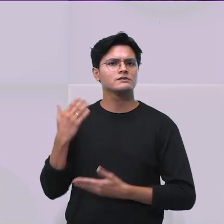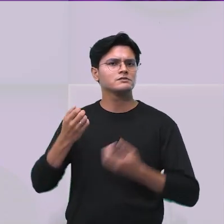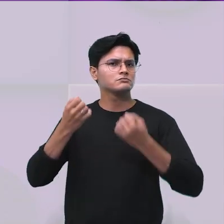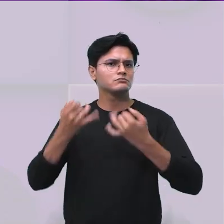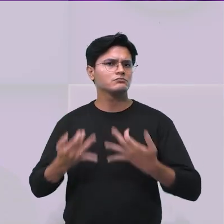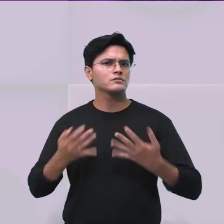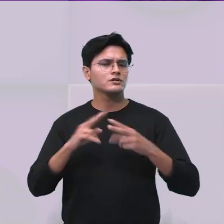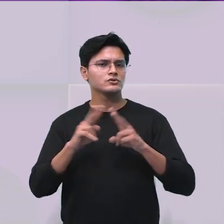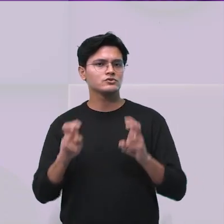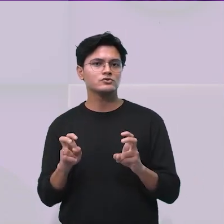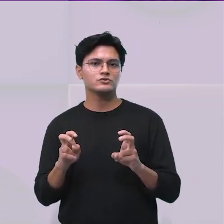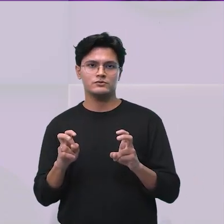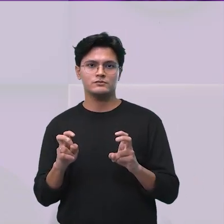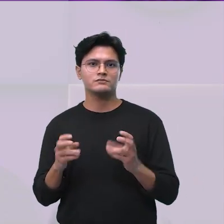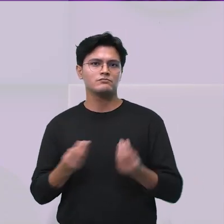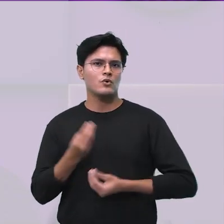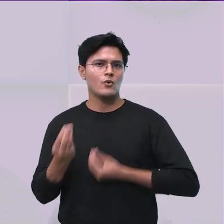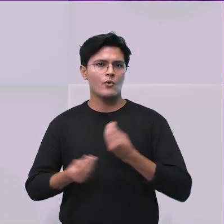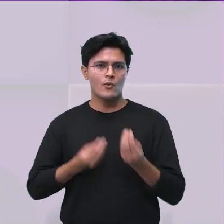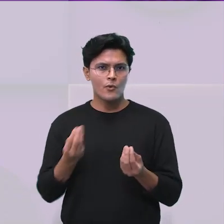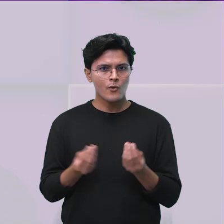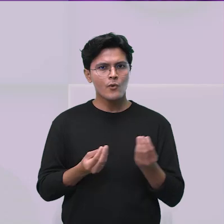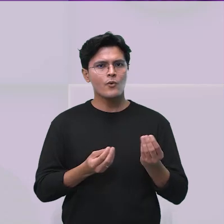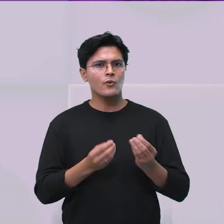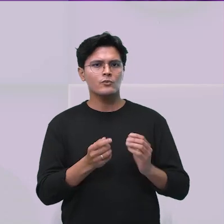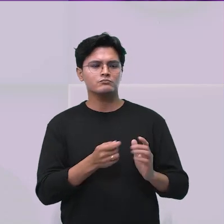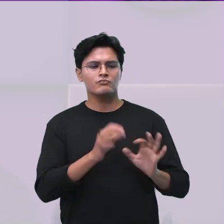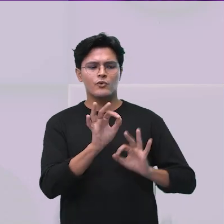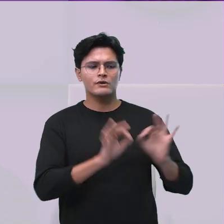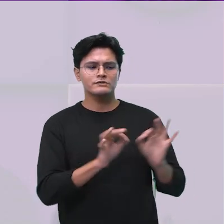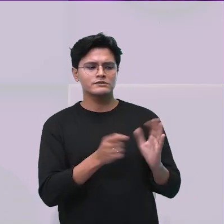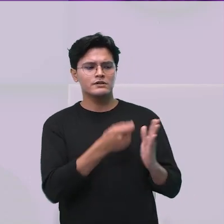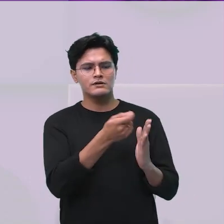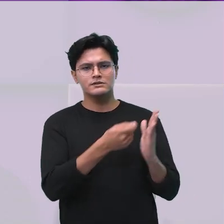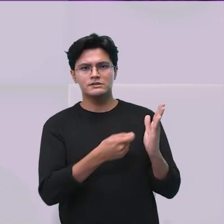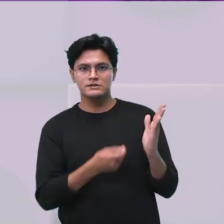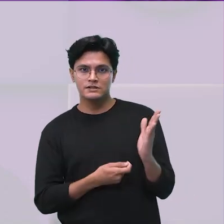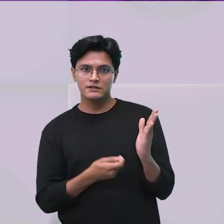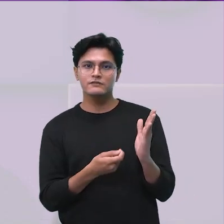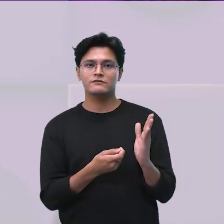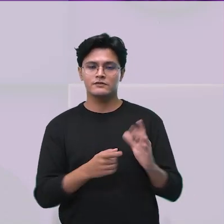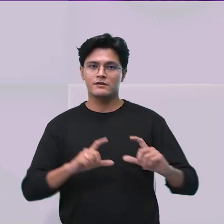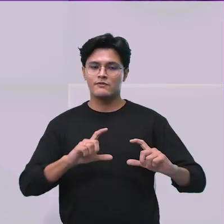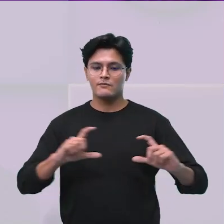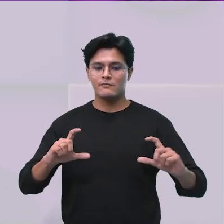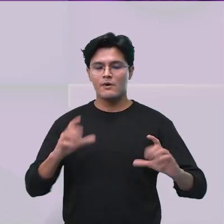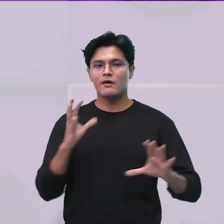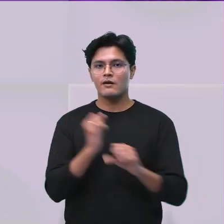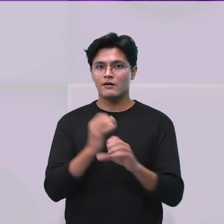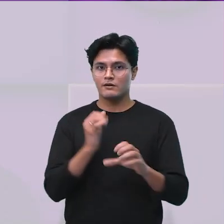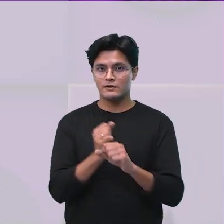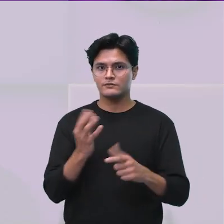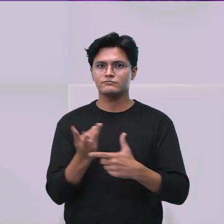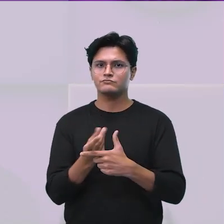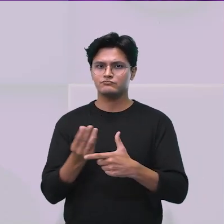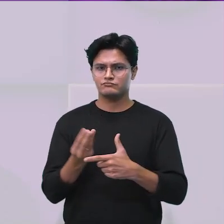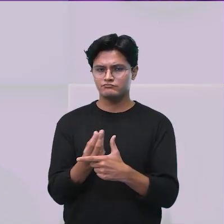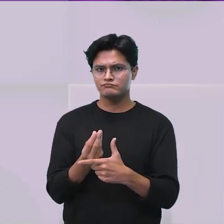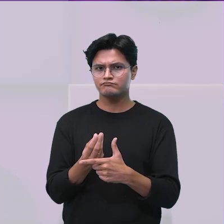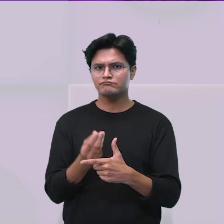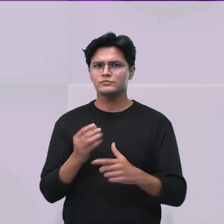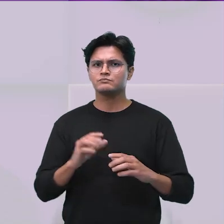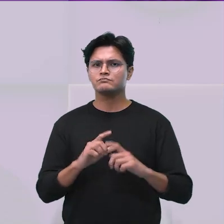a forma como a gente pode escrever uma expressão algébrica. E eu dizia para vocês que a expressão algébrica é todo aquele tipo de